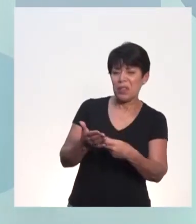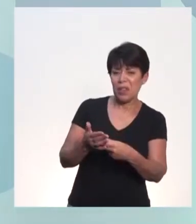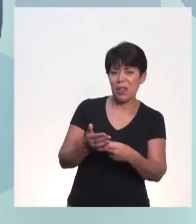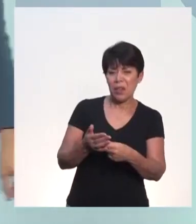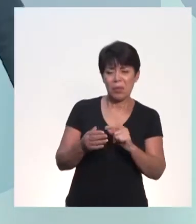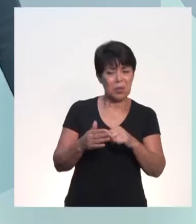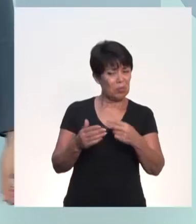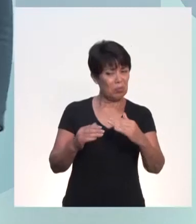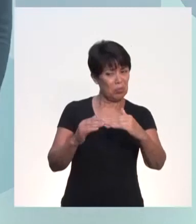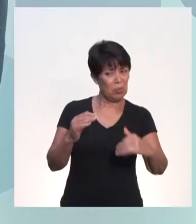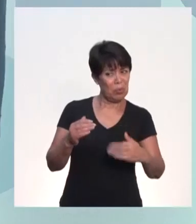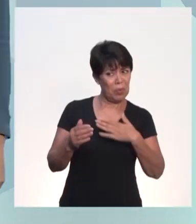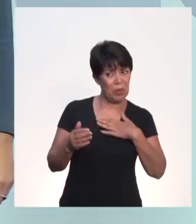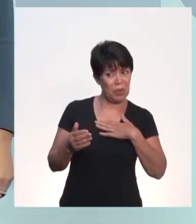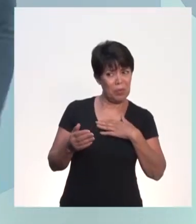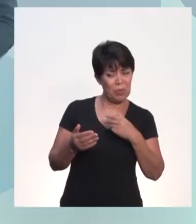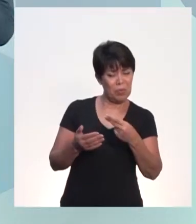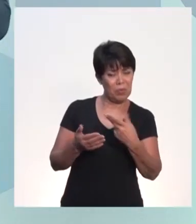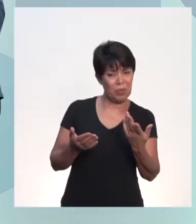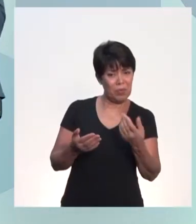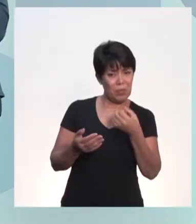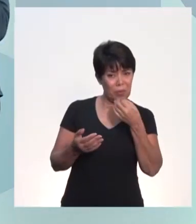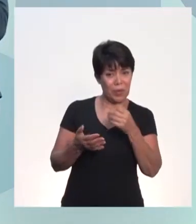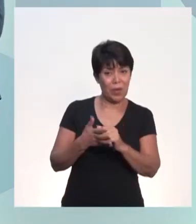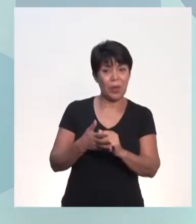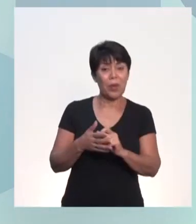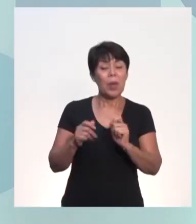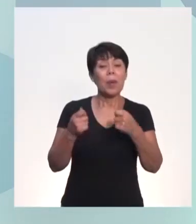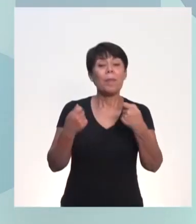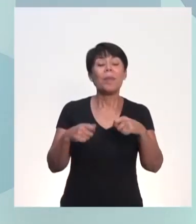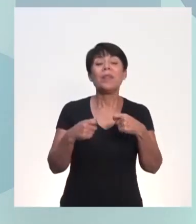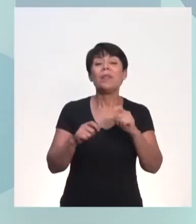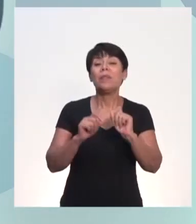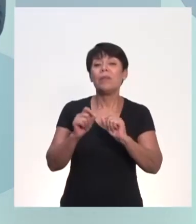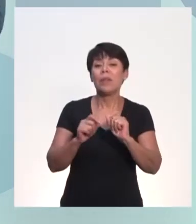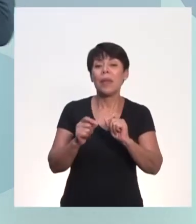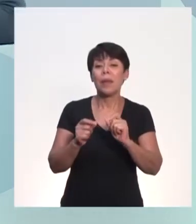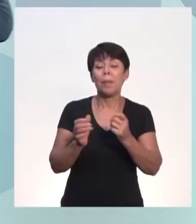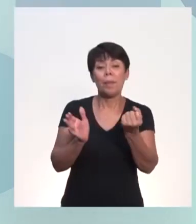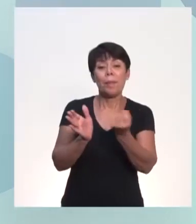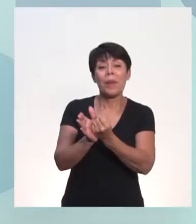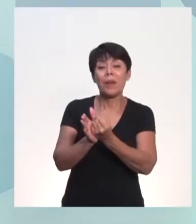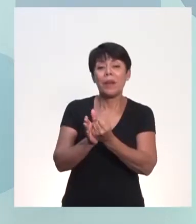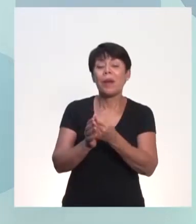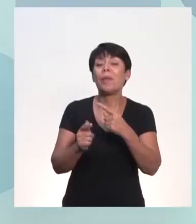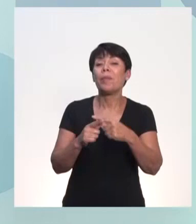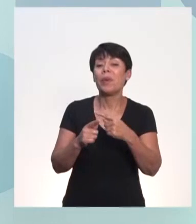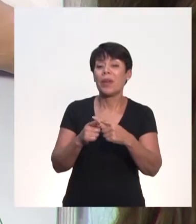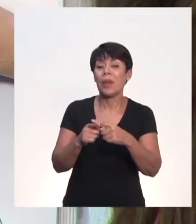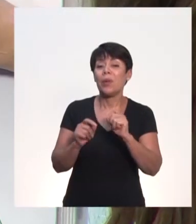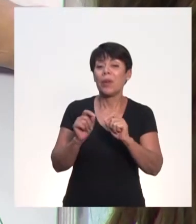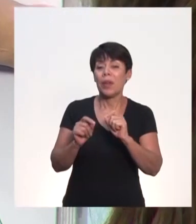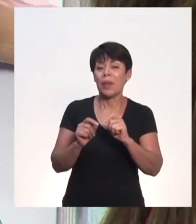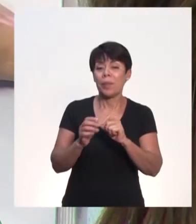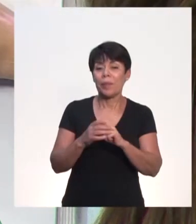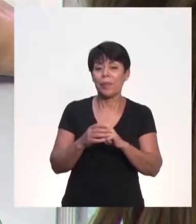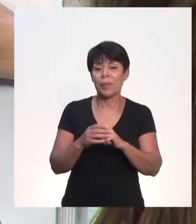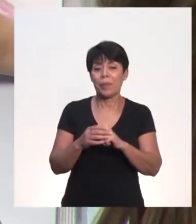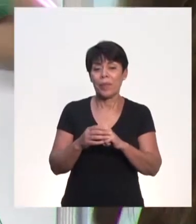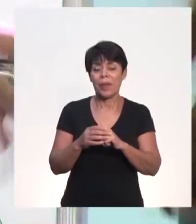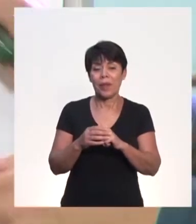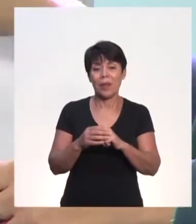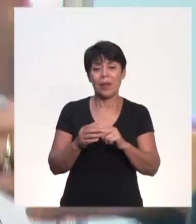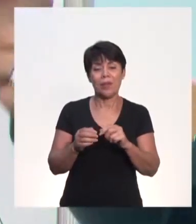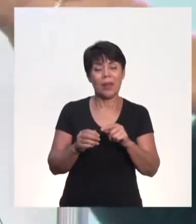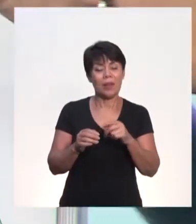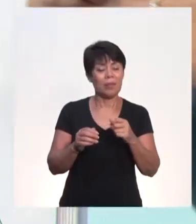área. Se isso não é da minha área, o que eu preciso fazer? Preciso marcar como perigo. Sinal de perigo. Ele vai começar a sinalizar um